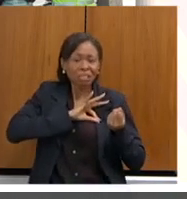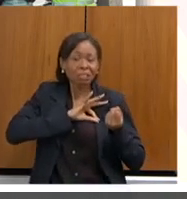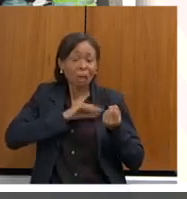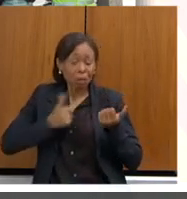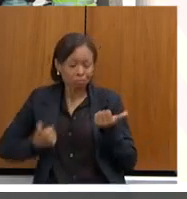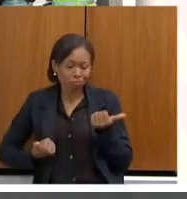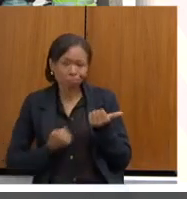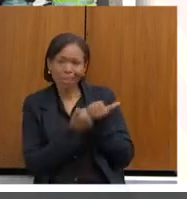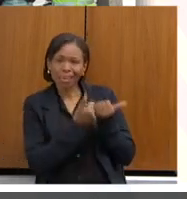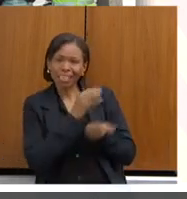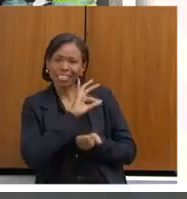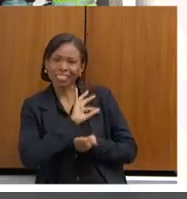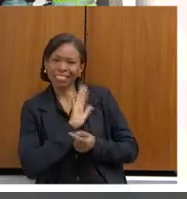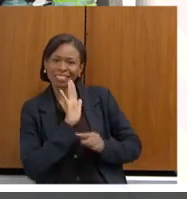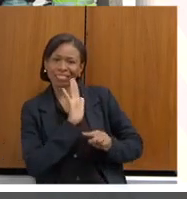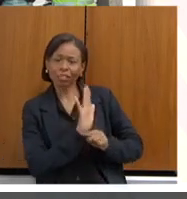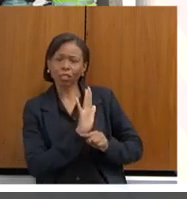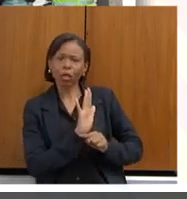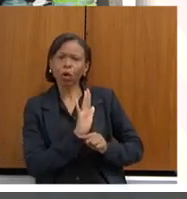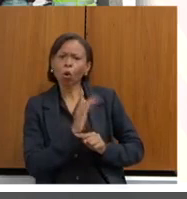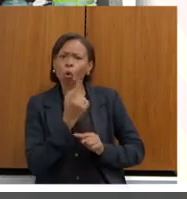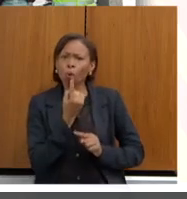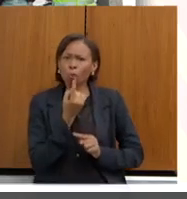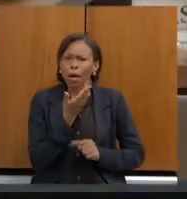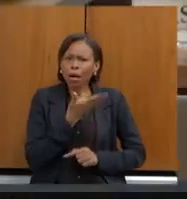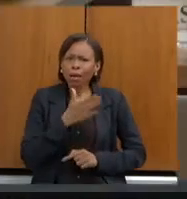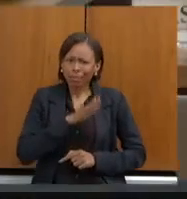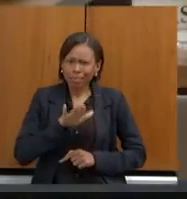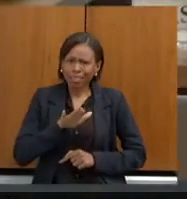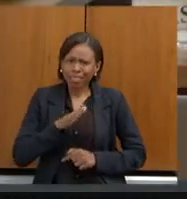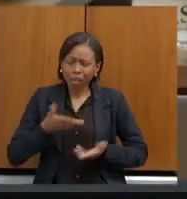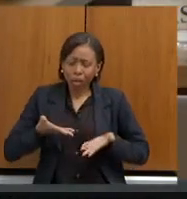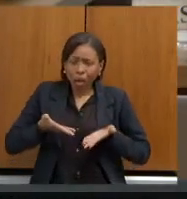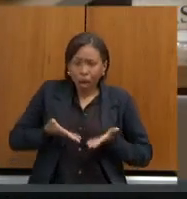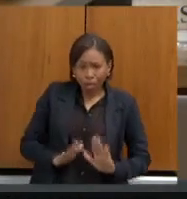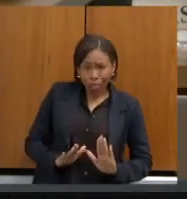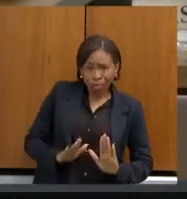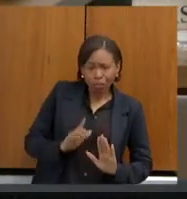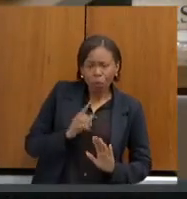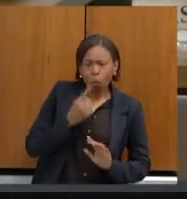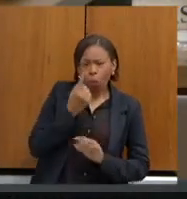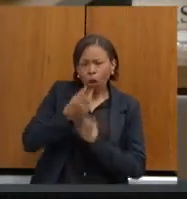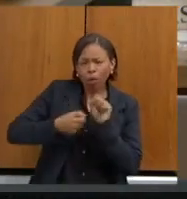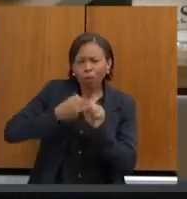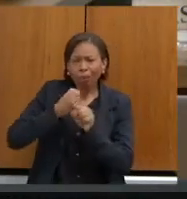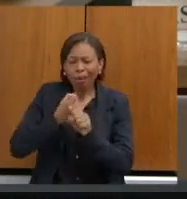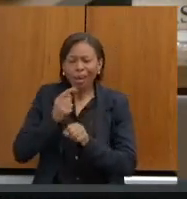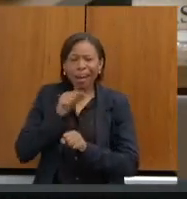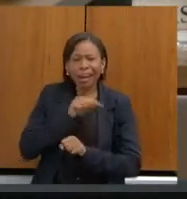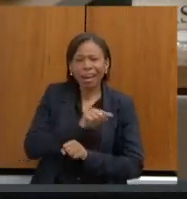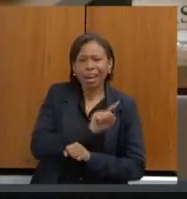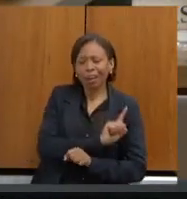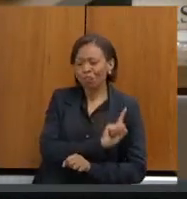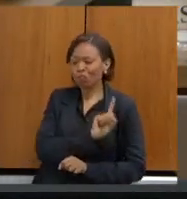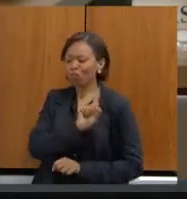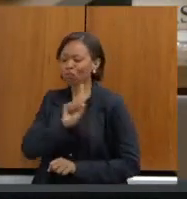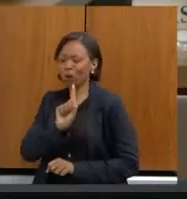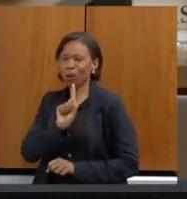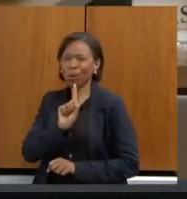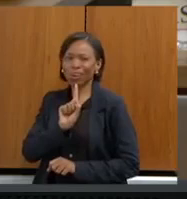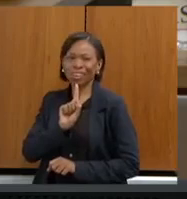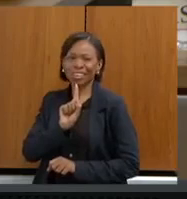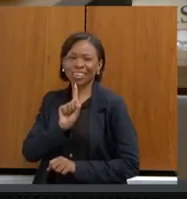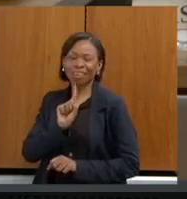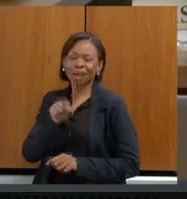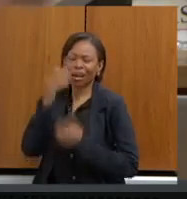uma criança depois de um ano ela voltou a criança crises agradecer e a mãe Que expõe o nome em geral naquela criança então